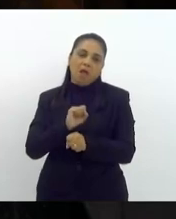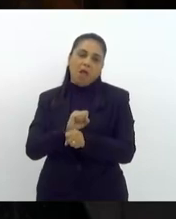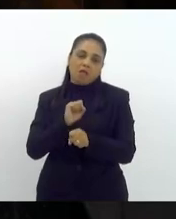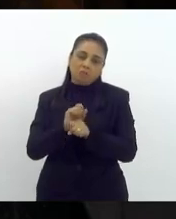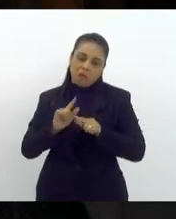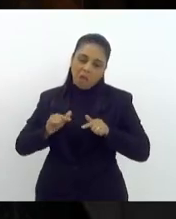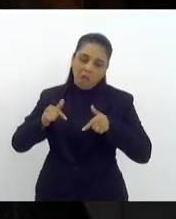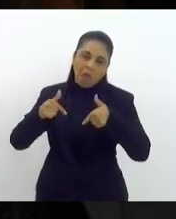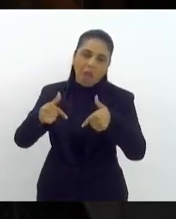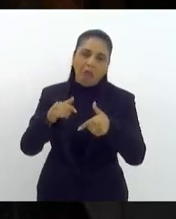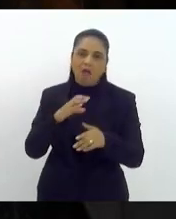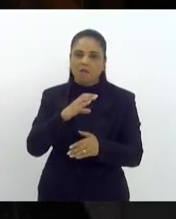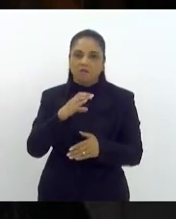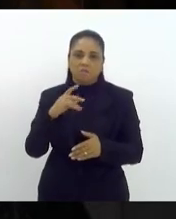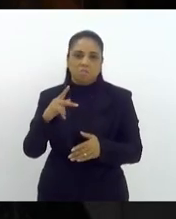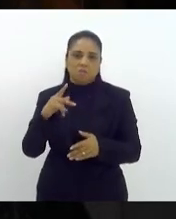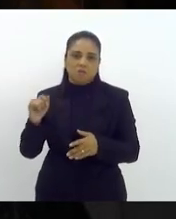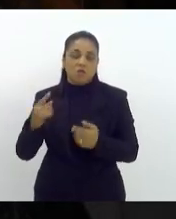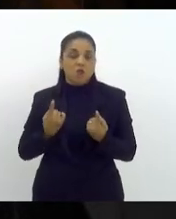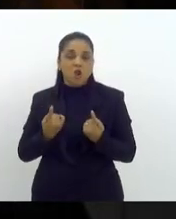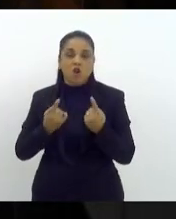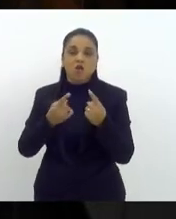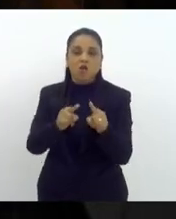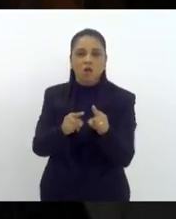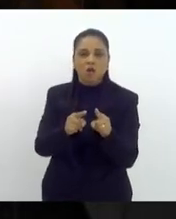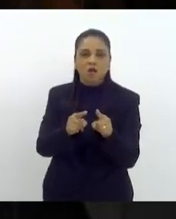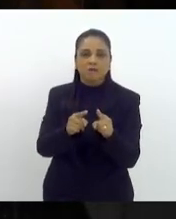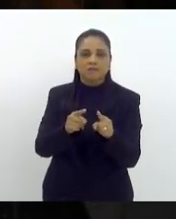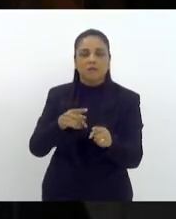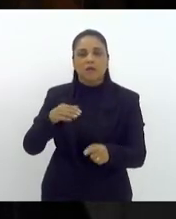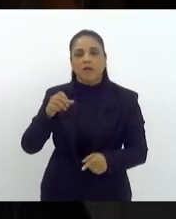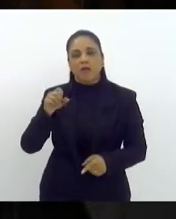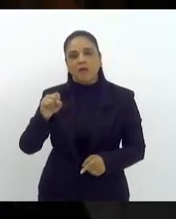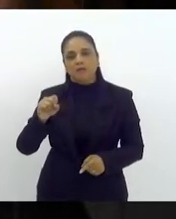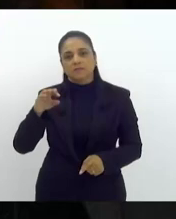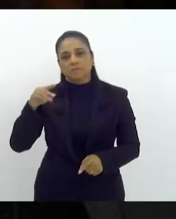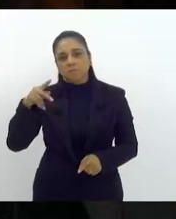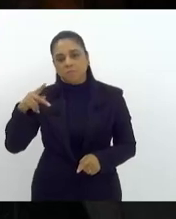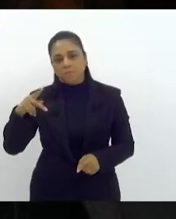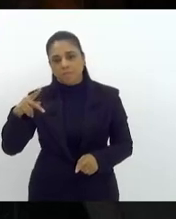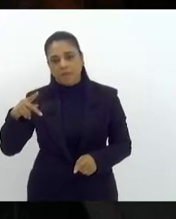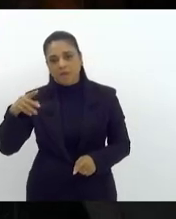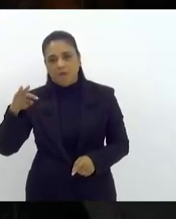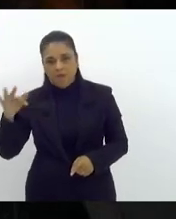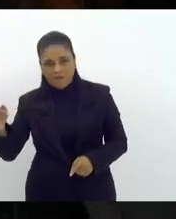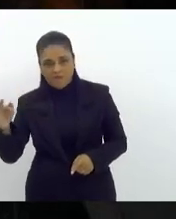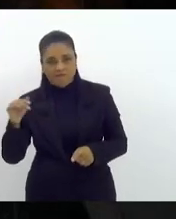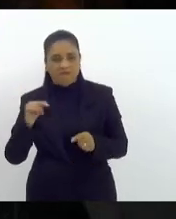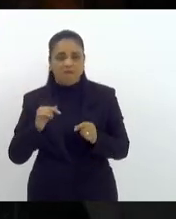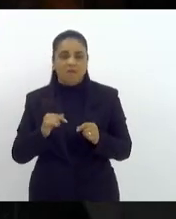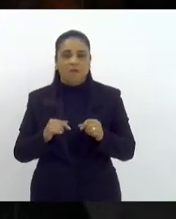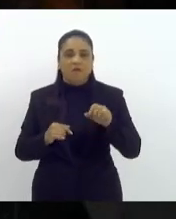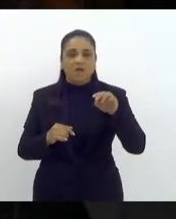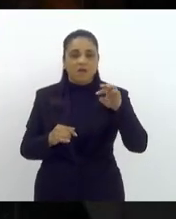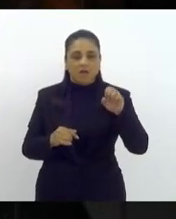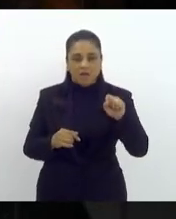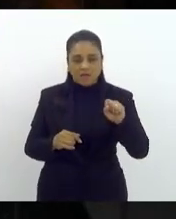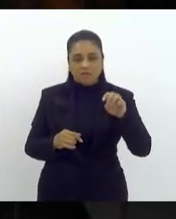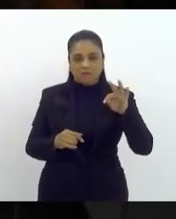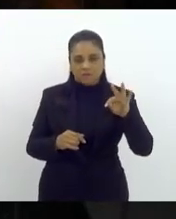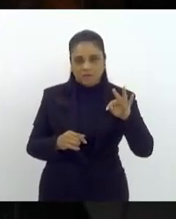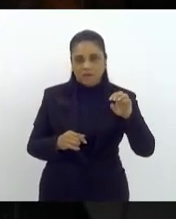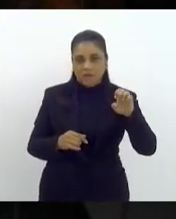uma CPI contra o STF quando TSE contra o